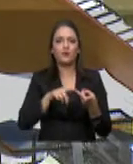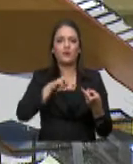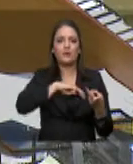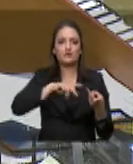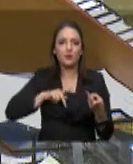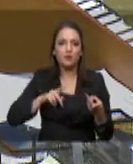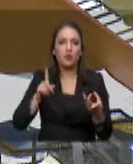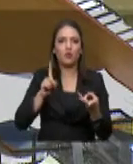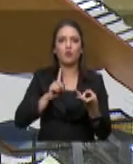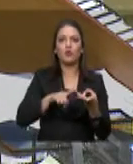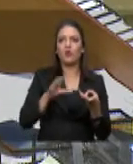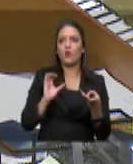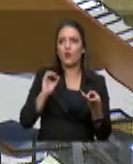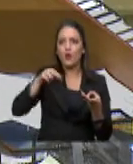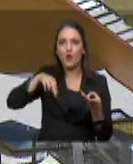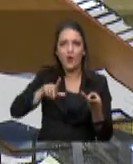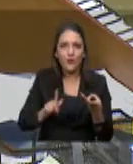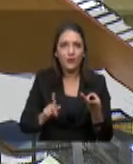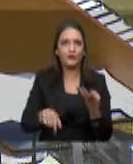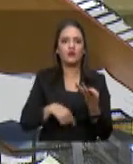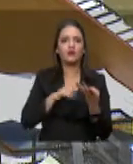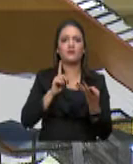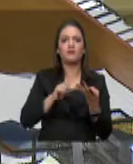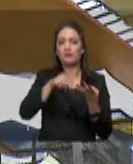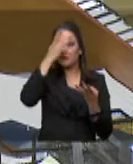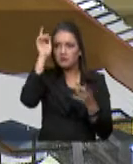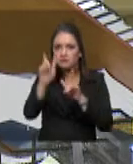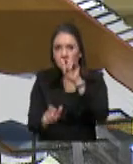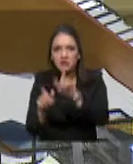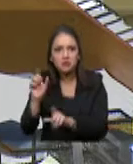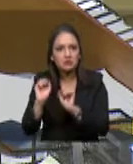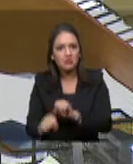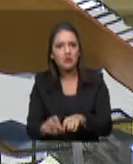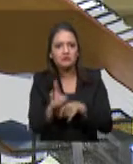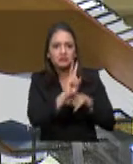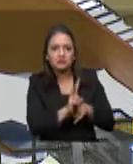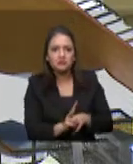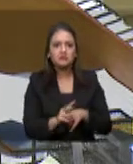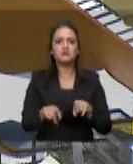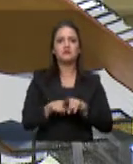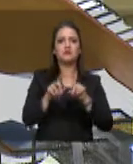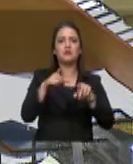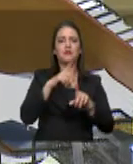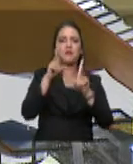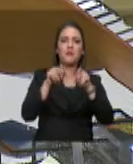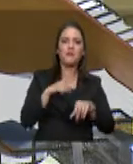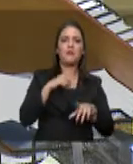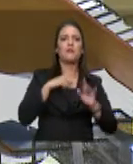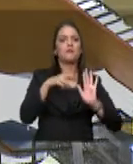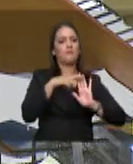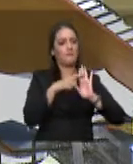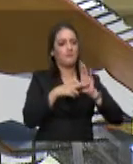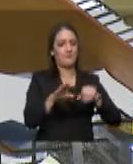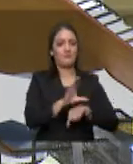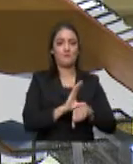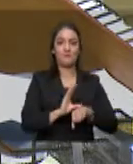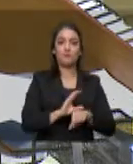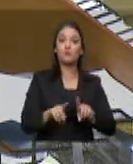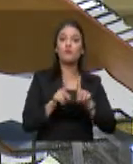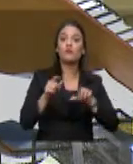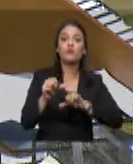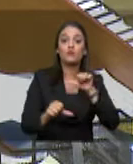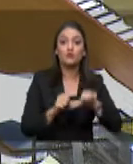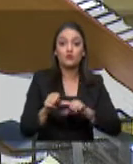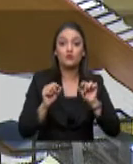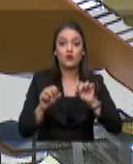pelas organizações não governamentais, pelos cidadãos, segundo as formas constitucionais e legalmente previstas. O que foi mudada foi